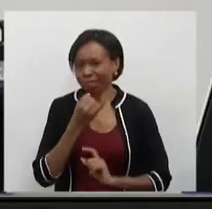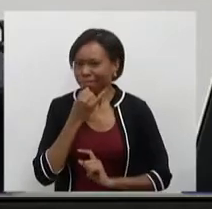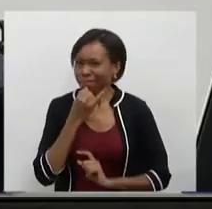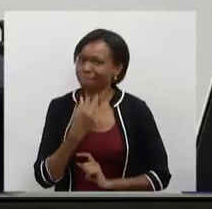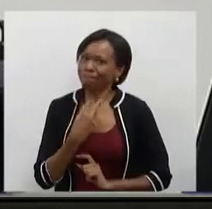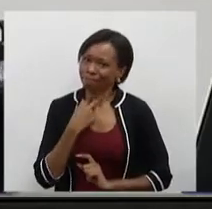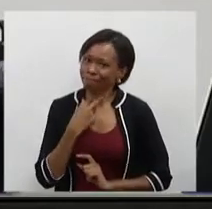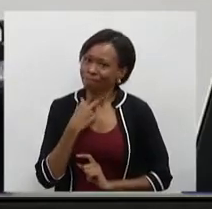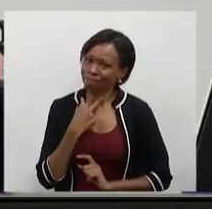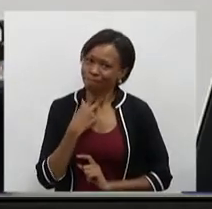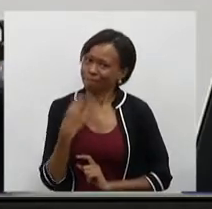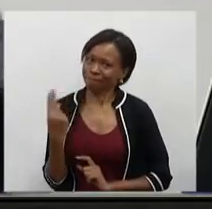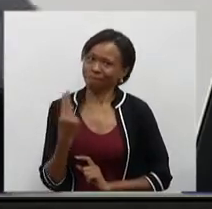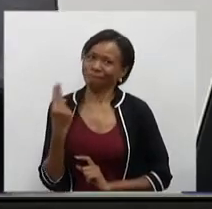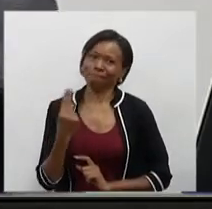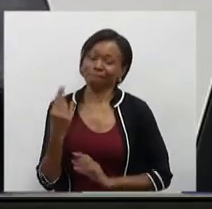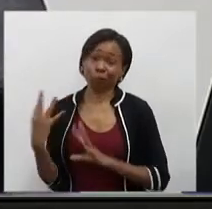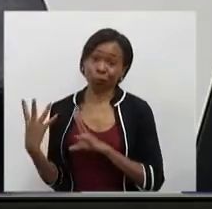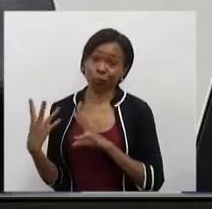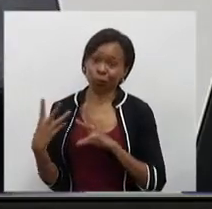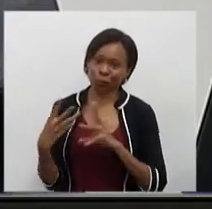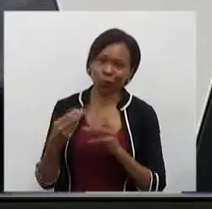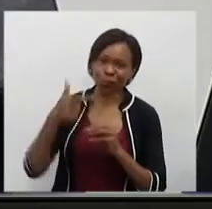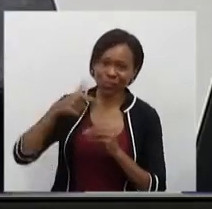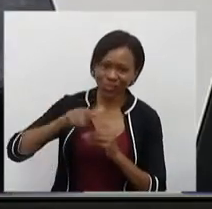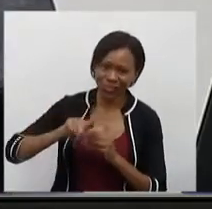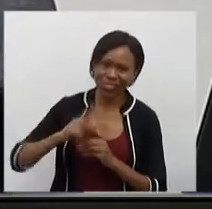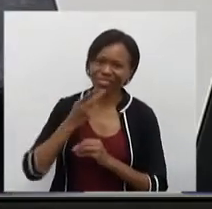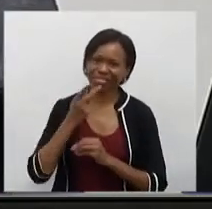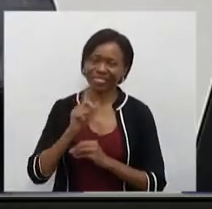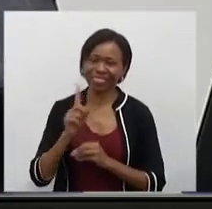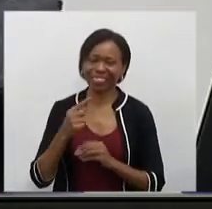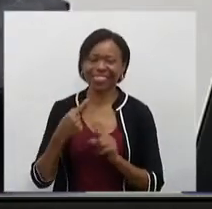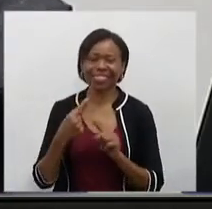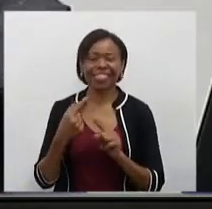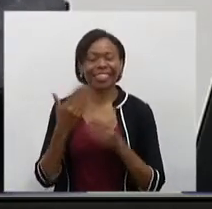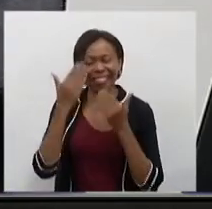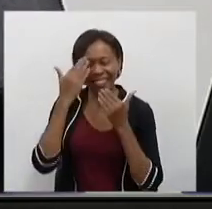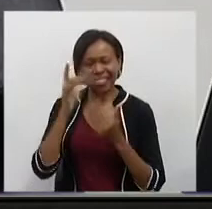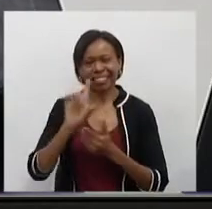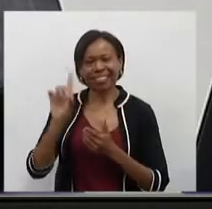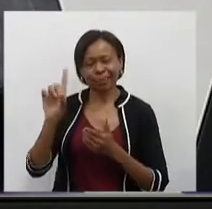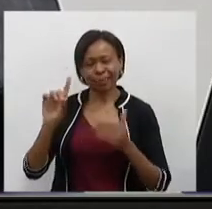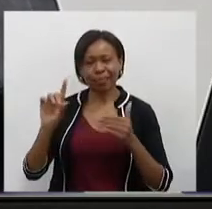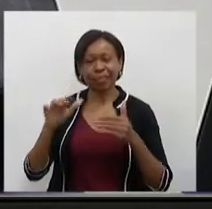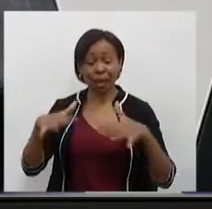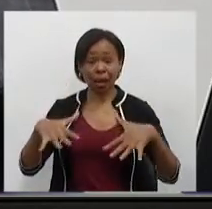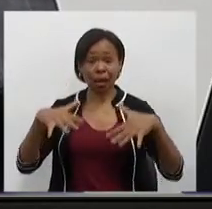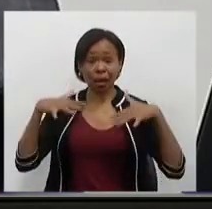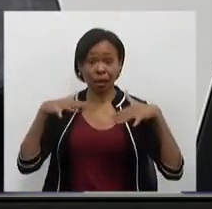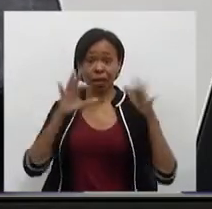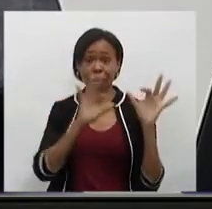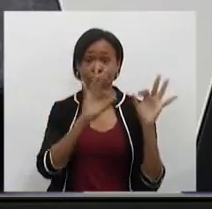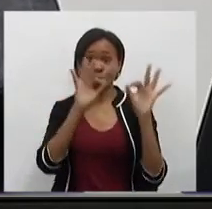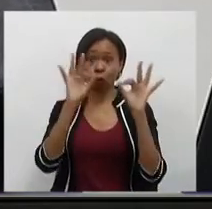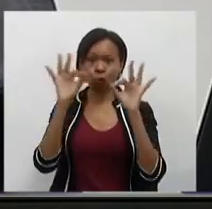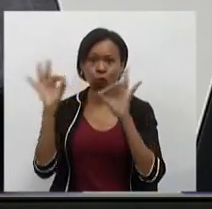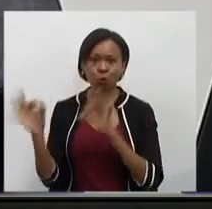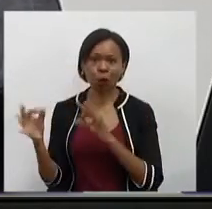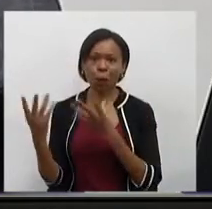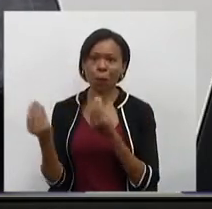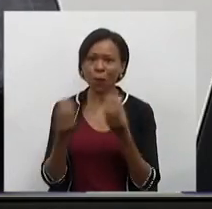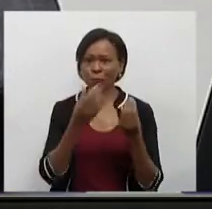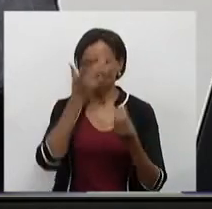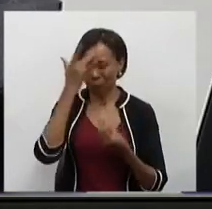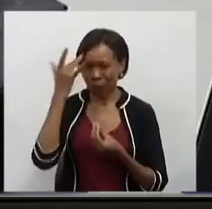não vai dar para ouvir todo mundo que falou, porque, graças ao bom Deus, a audiência teve uma participação imensa e com muita